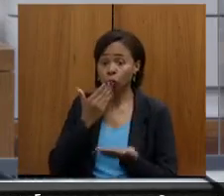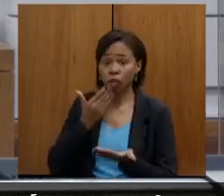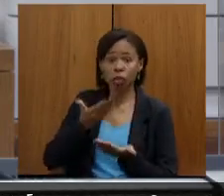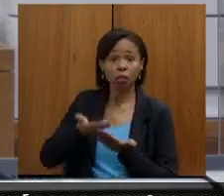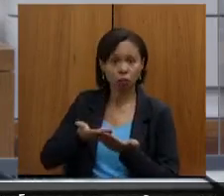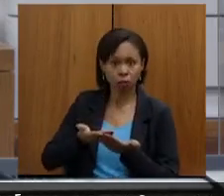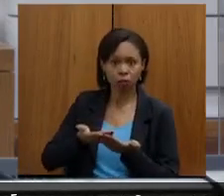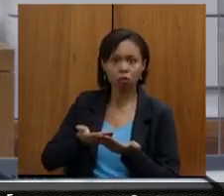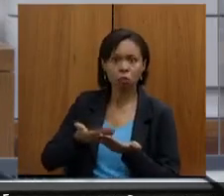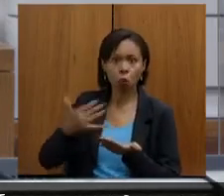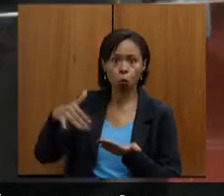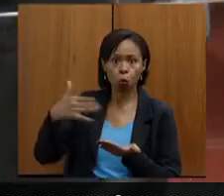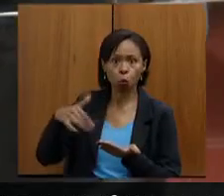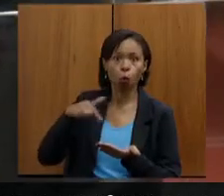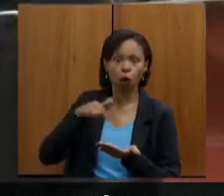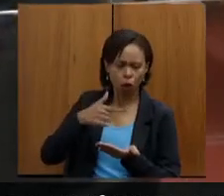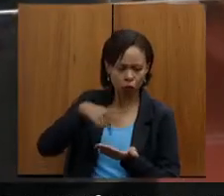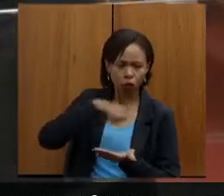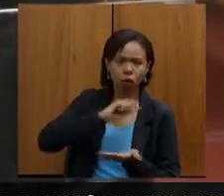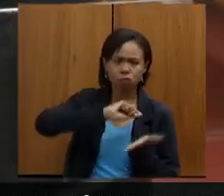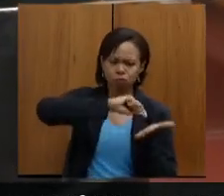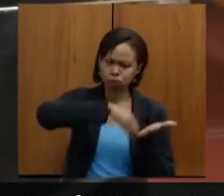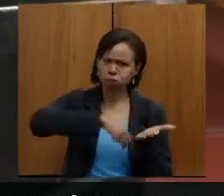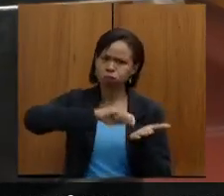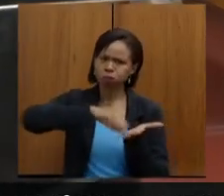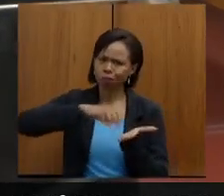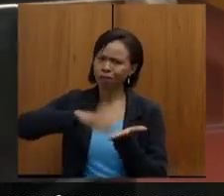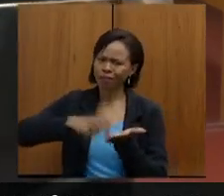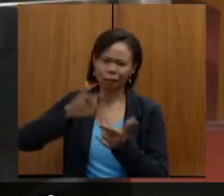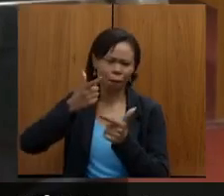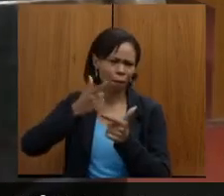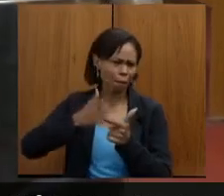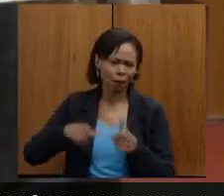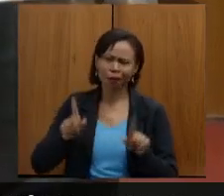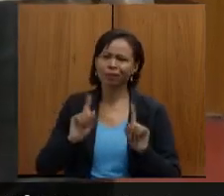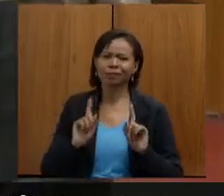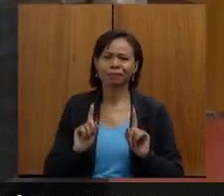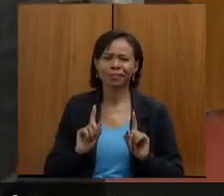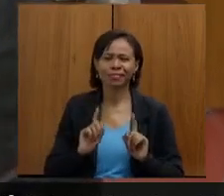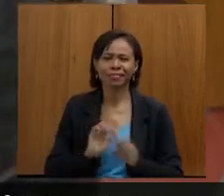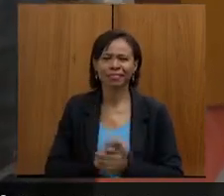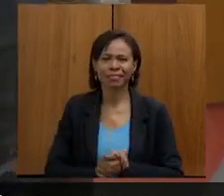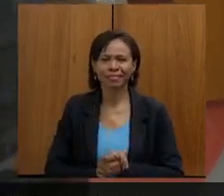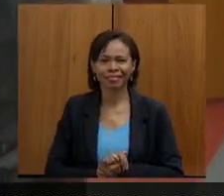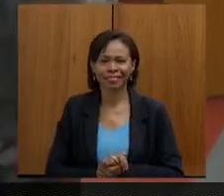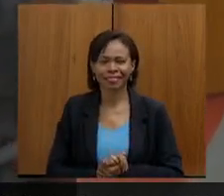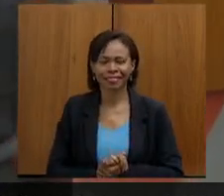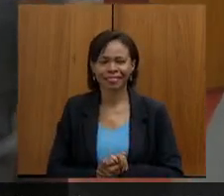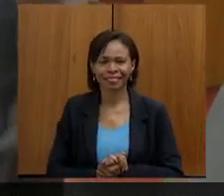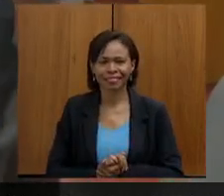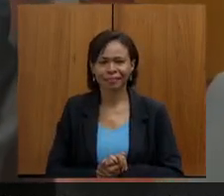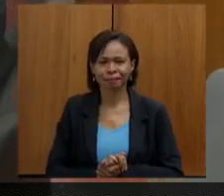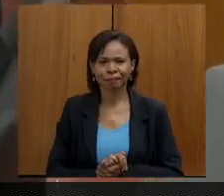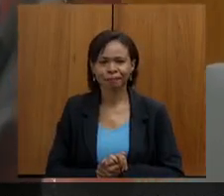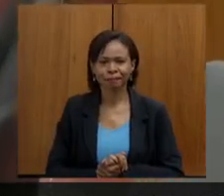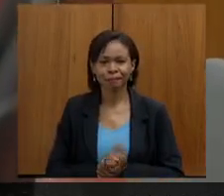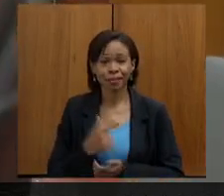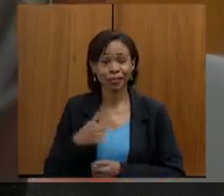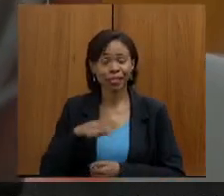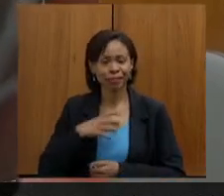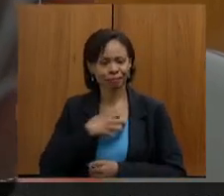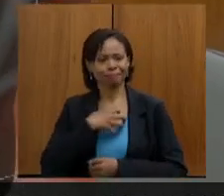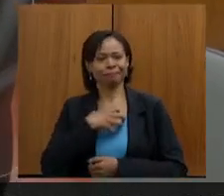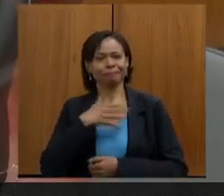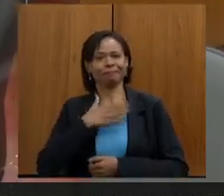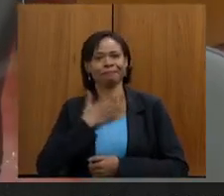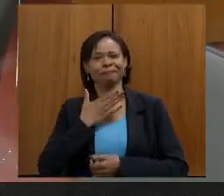bravos a gente assina junto com ele também tem problema é a gente fica até